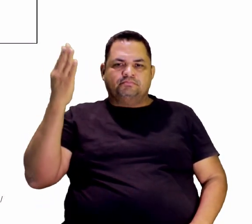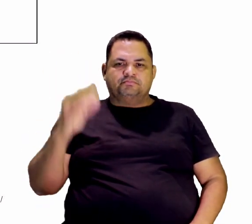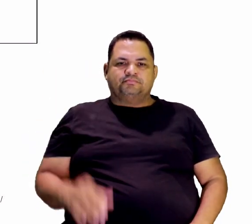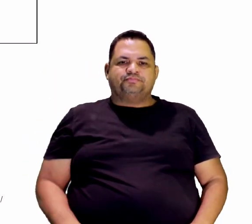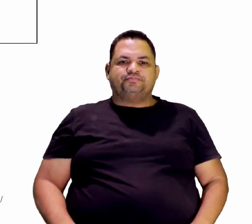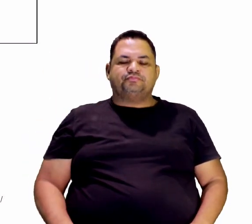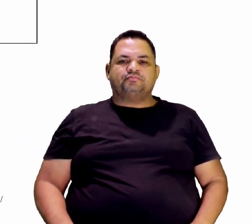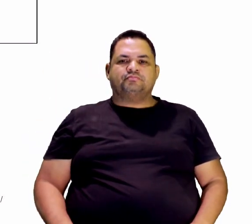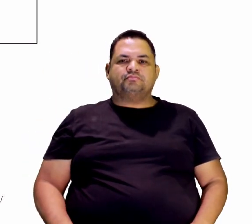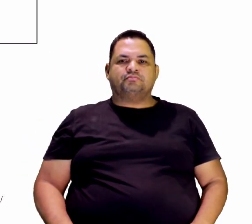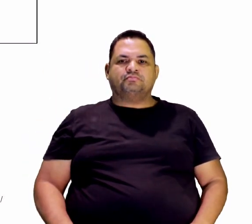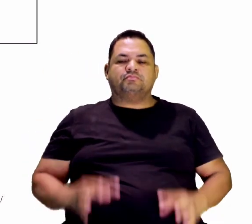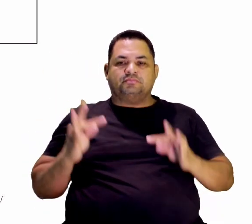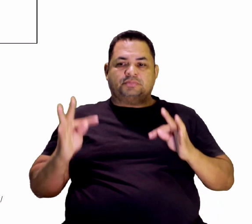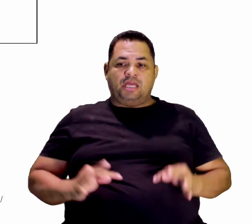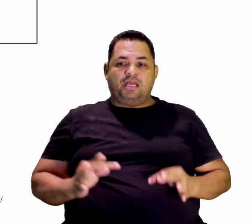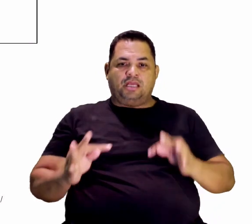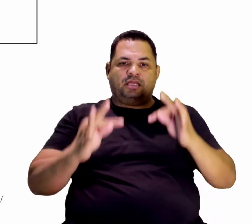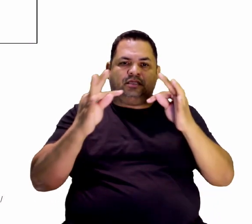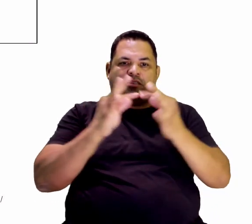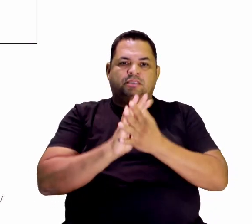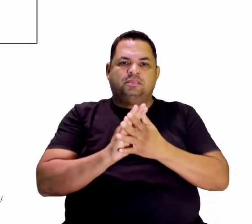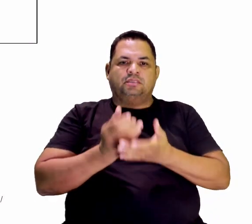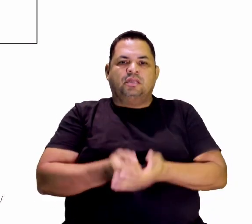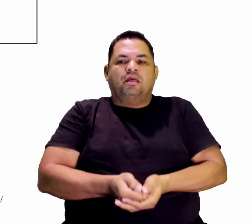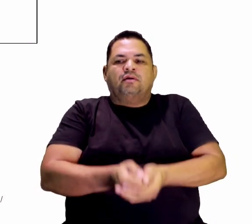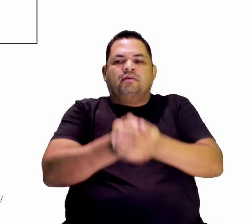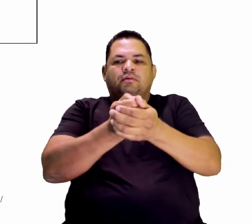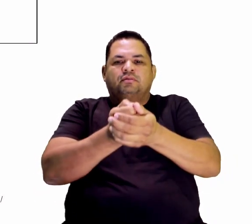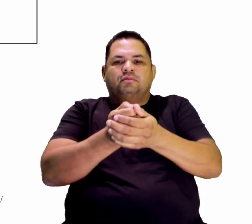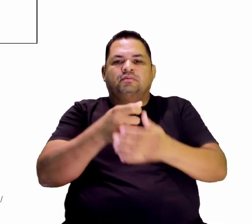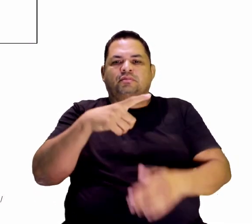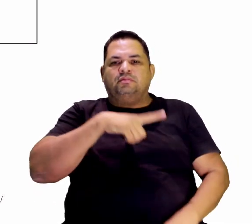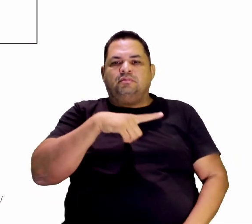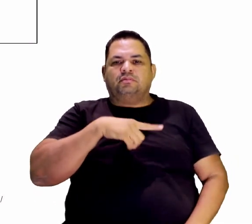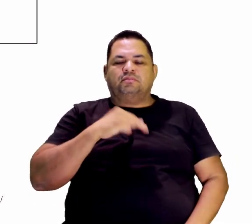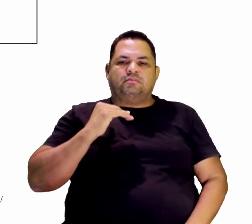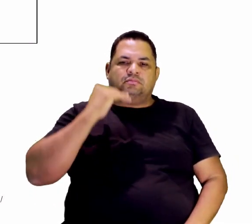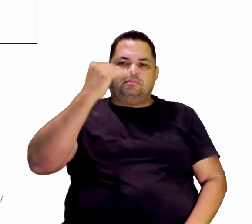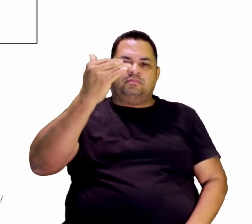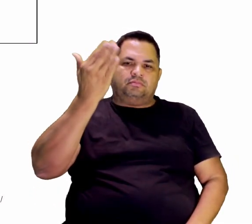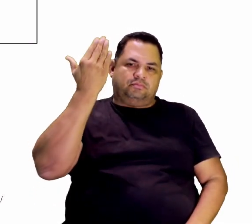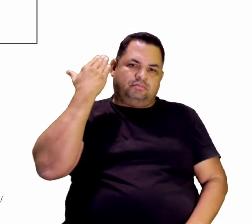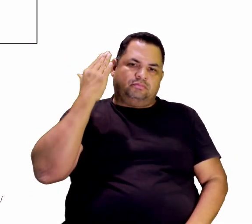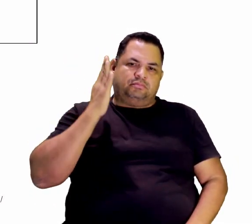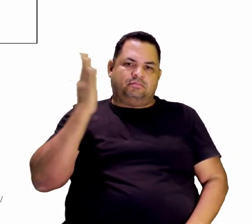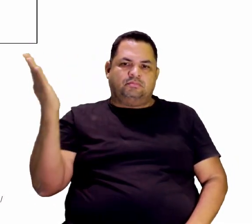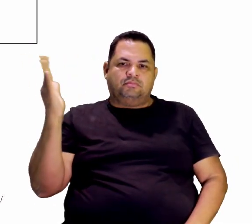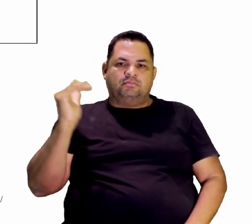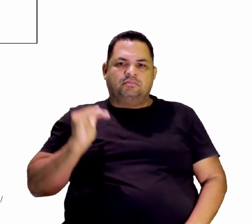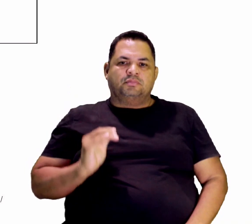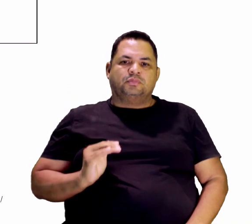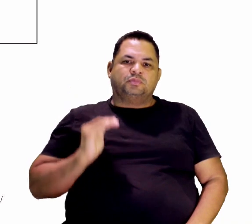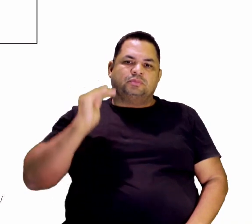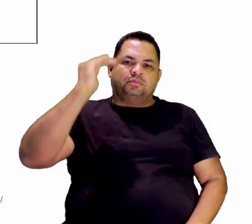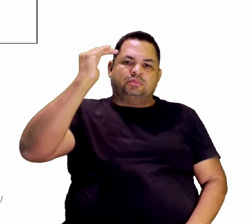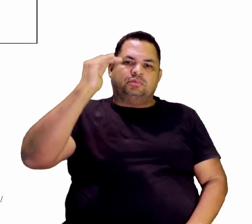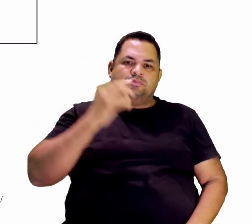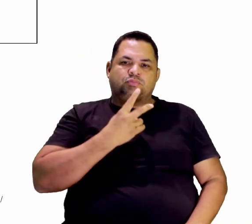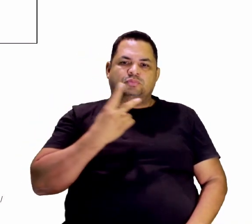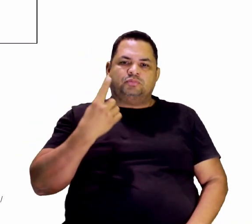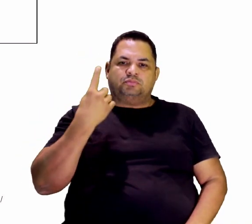sucessivamente, certo? Após o saque, a equipe só pode tocar 3 vezes nessa bola, ganha a equipe que